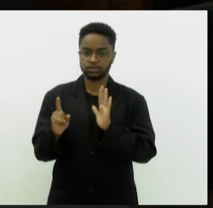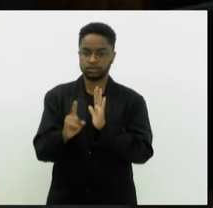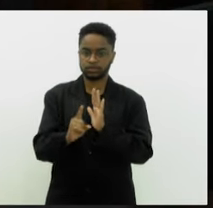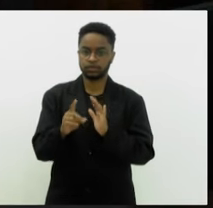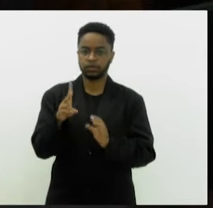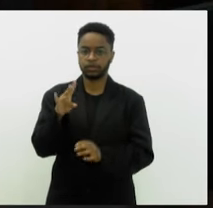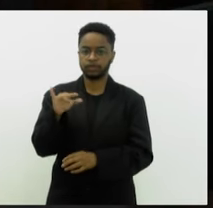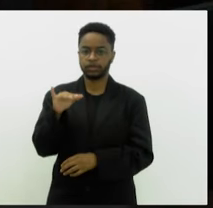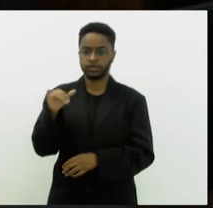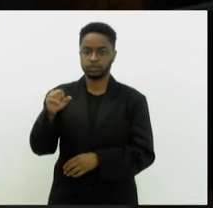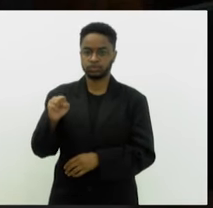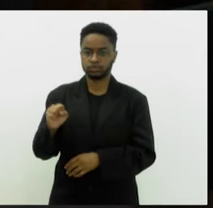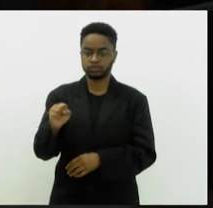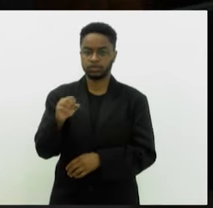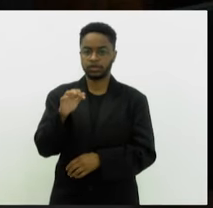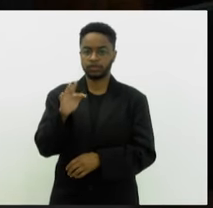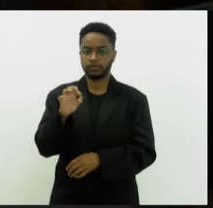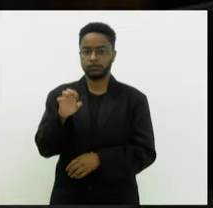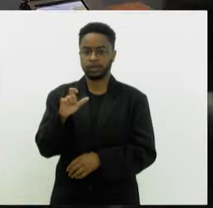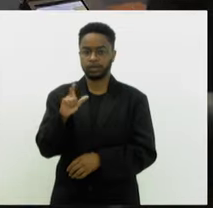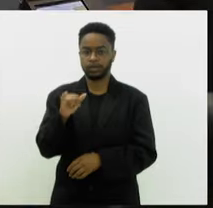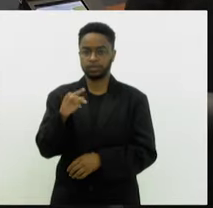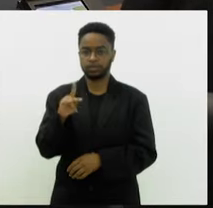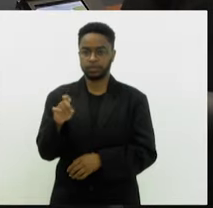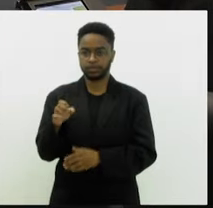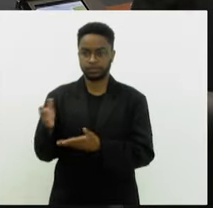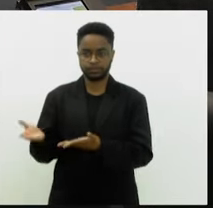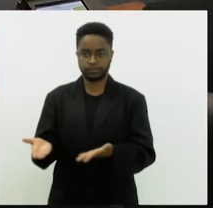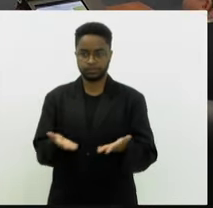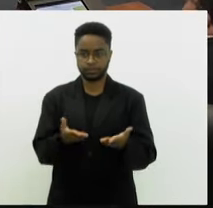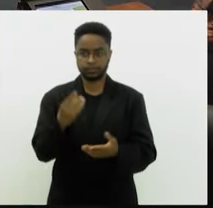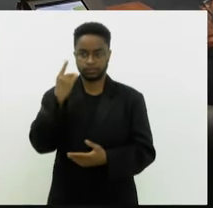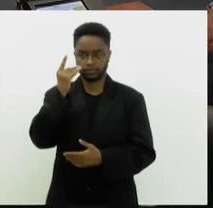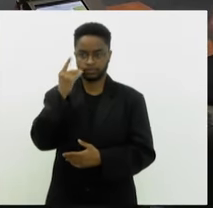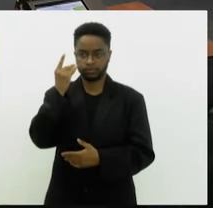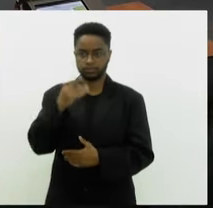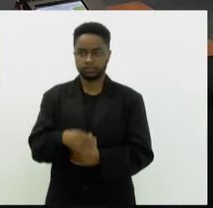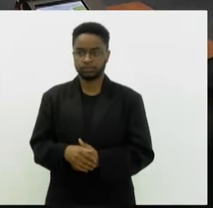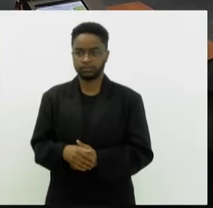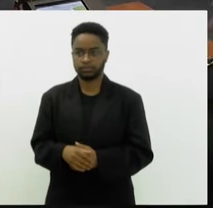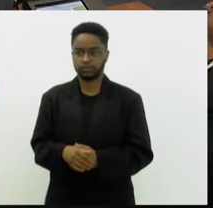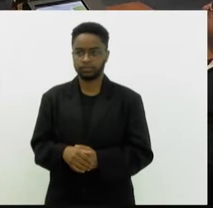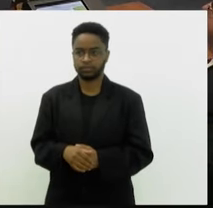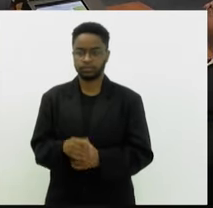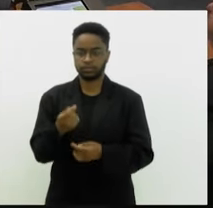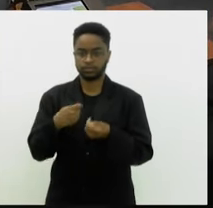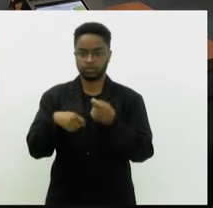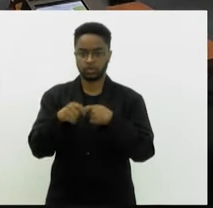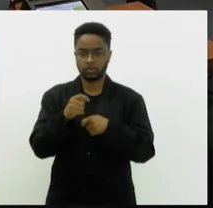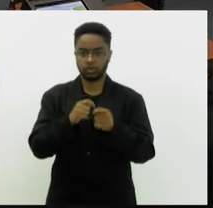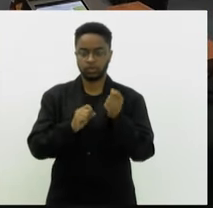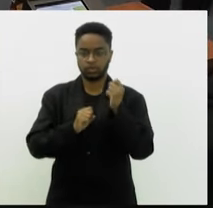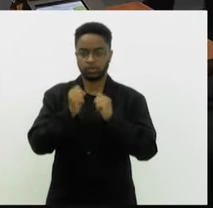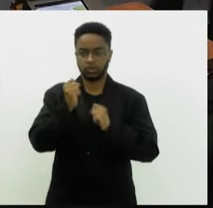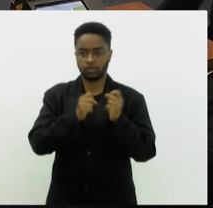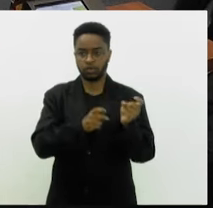Vinícius Gozolino, Felipe Soares, por gentileza, nosso nobre deputado. Economia, Indústria e Comércio.